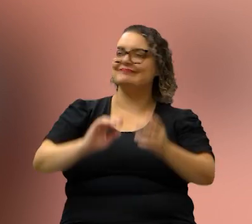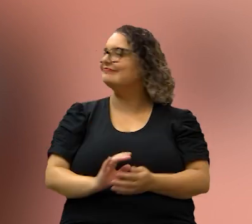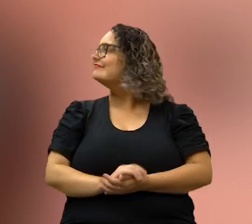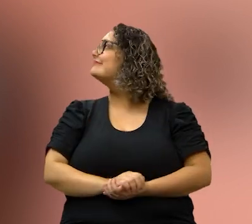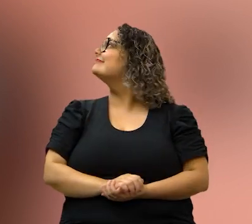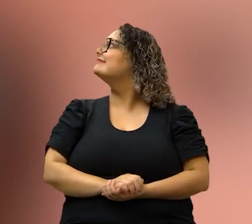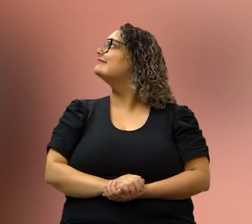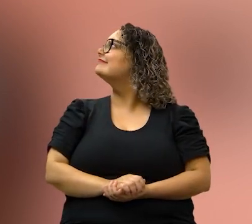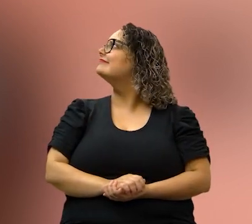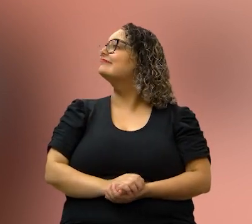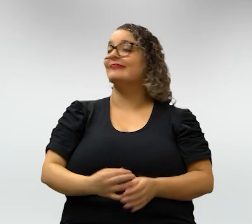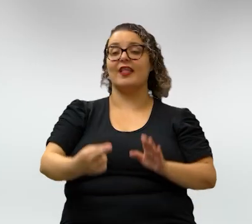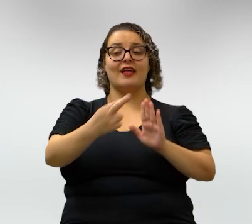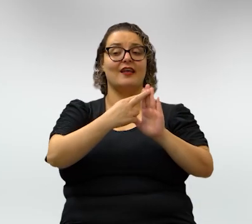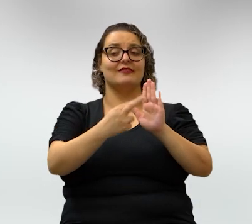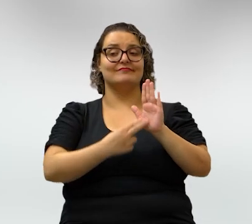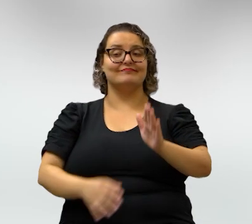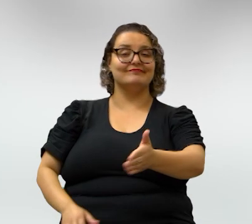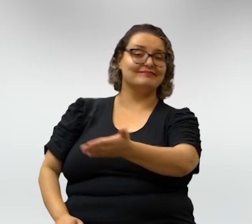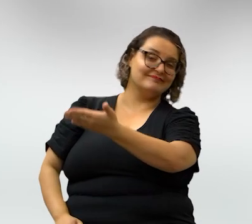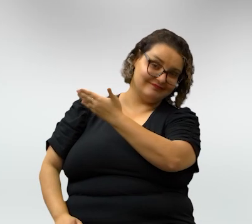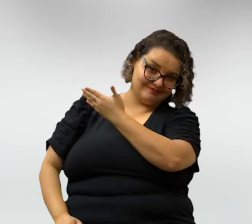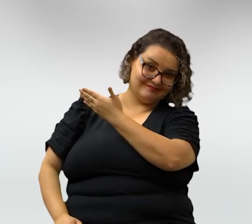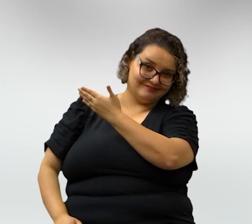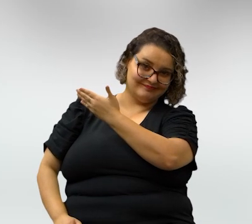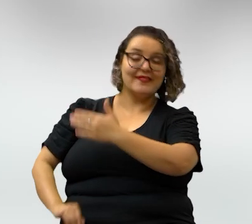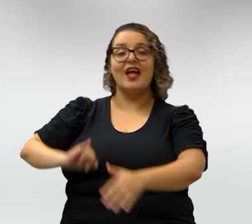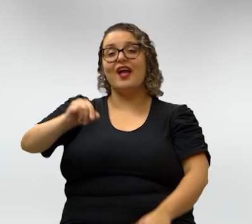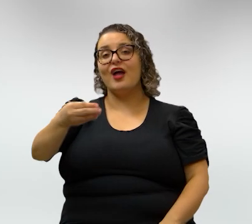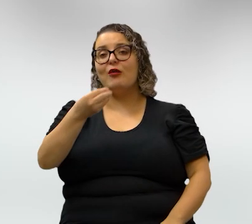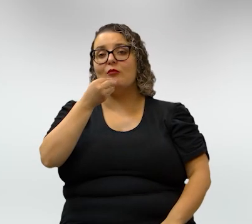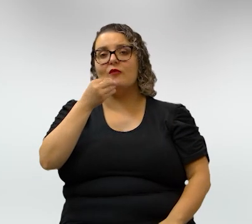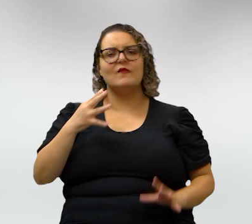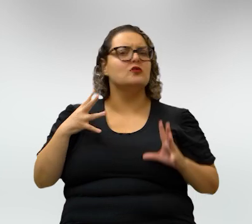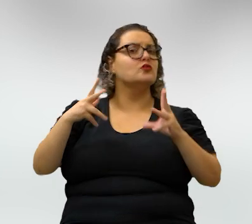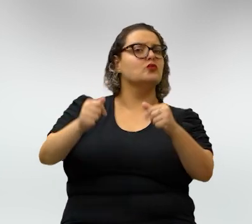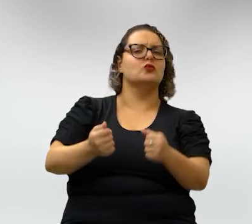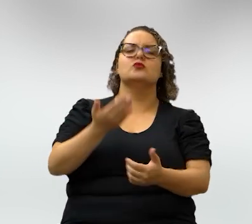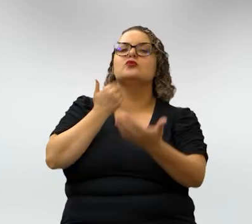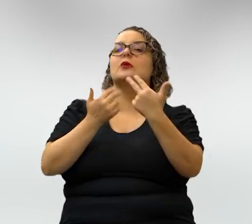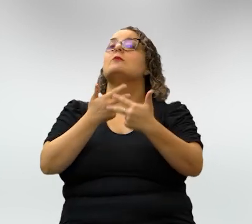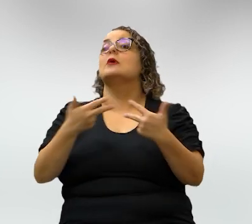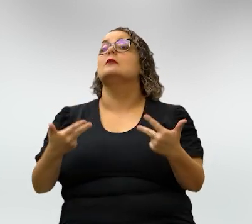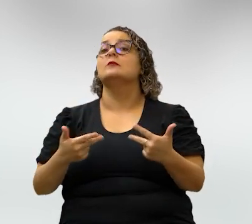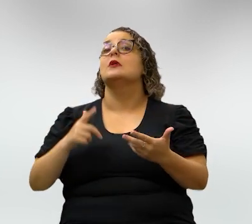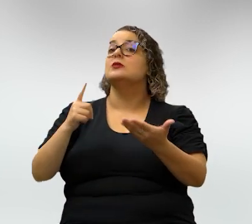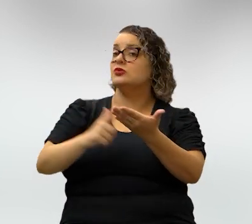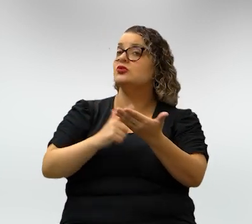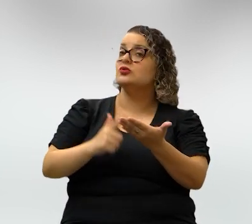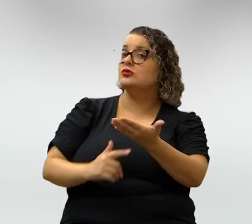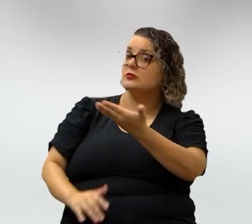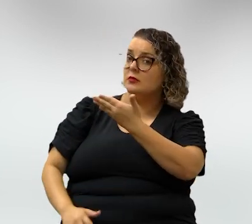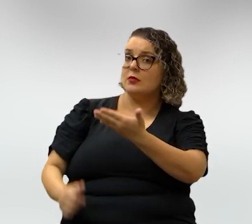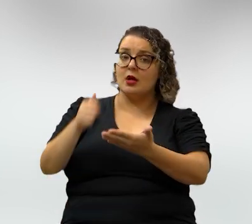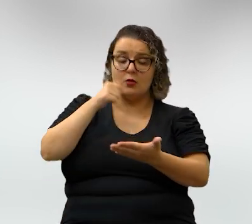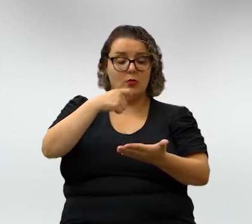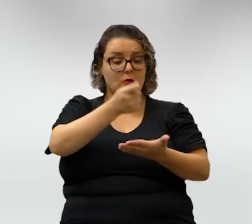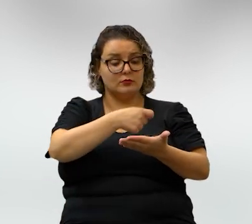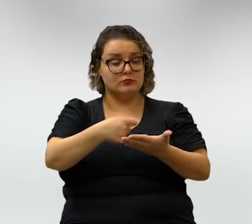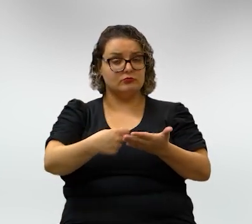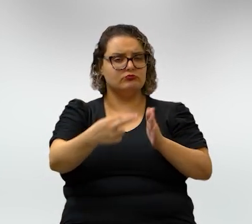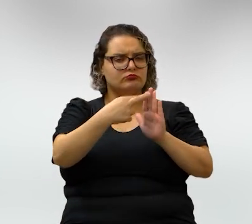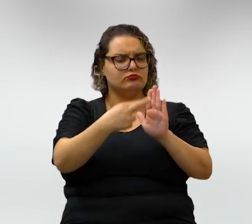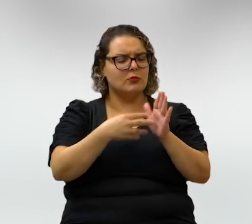será um vencedor. Receitas do Favela Orgânica, aproveitamento integral de alimentos. Neste livro,